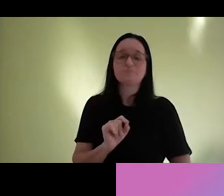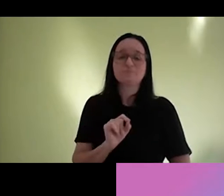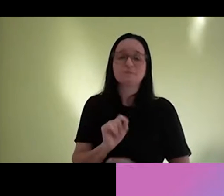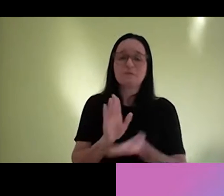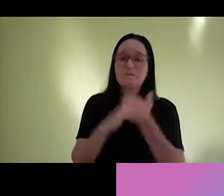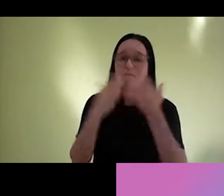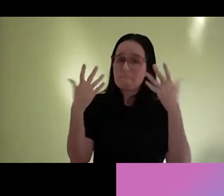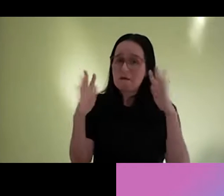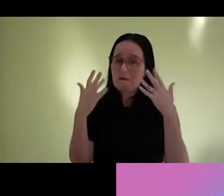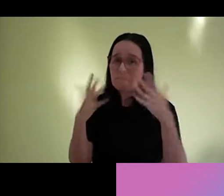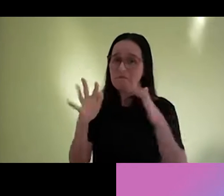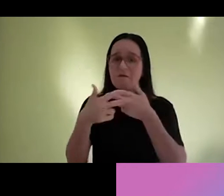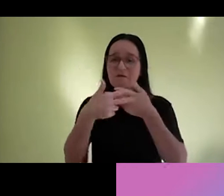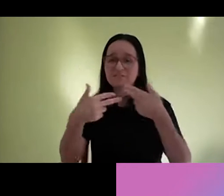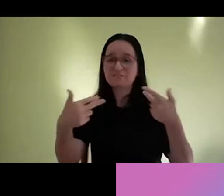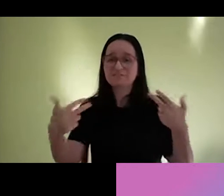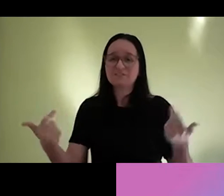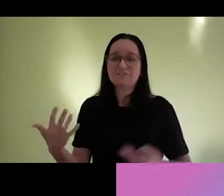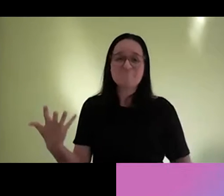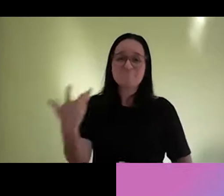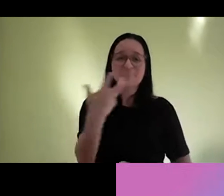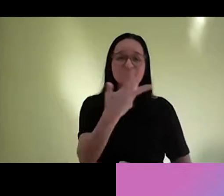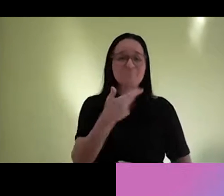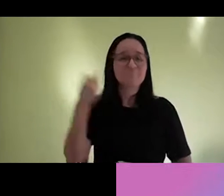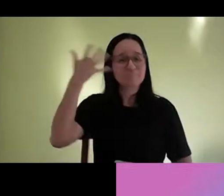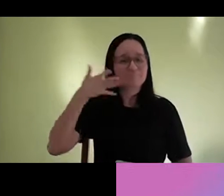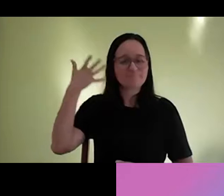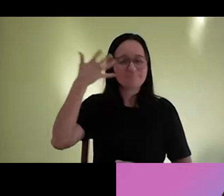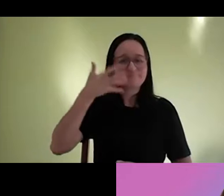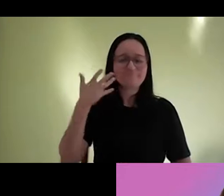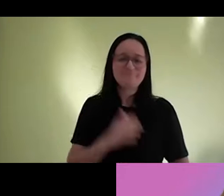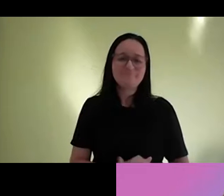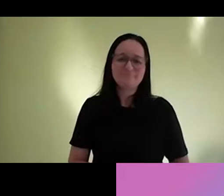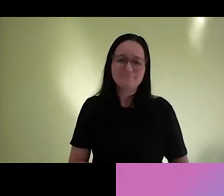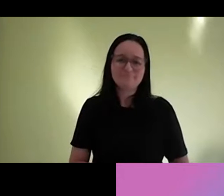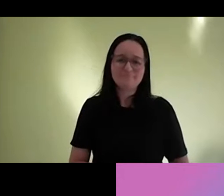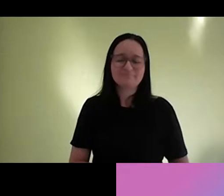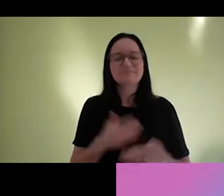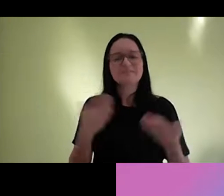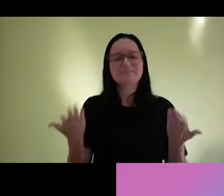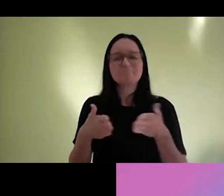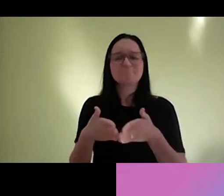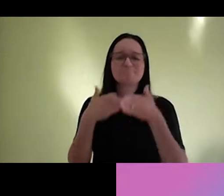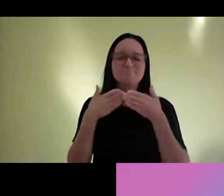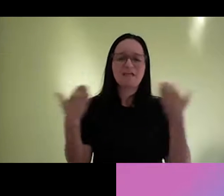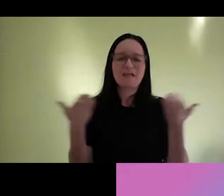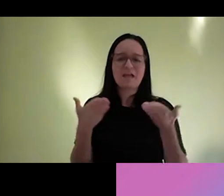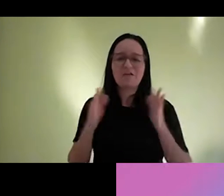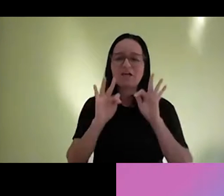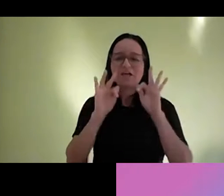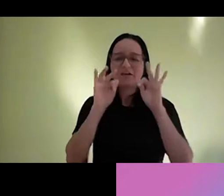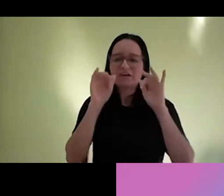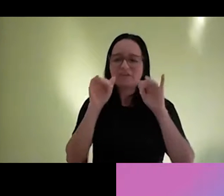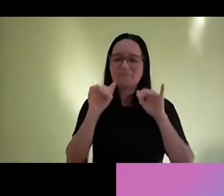parabéns que palestra incrível eu vou pedir pra você dar suas palavrinhas